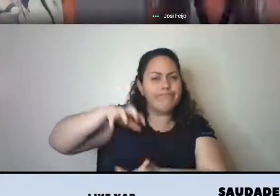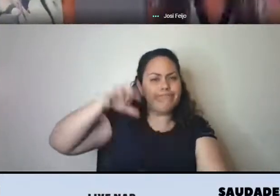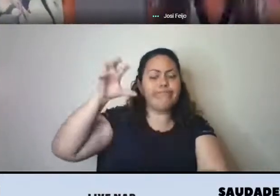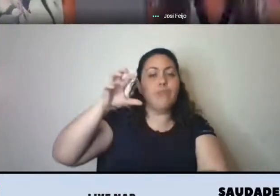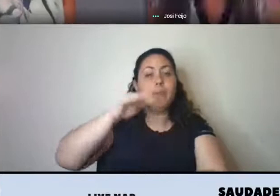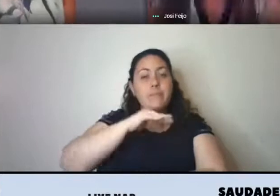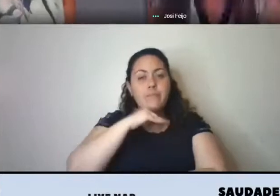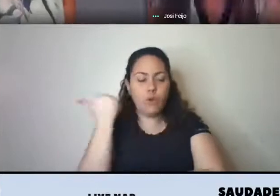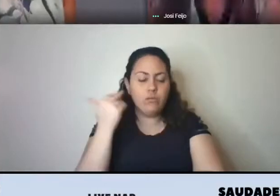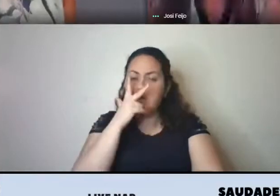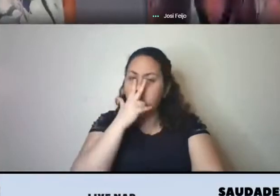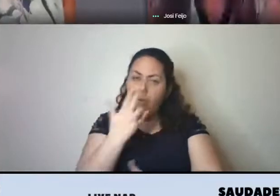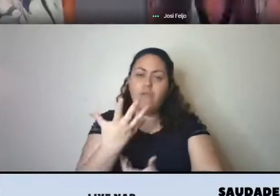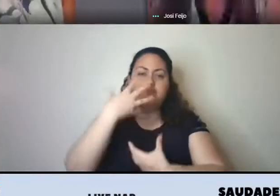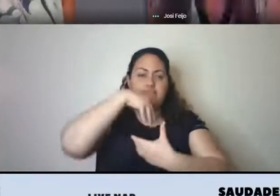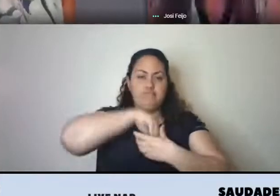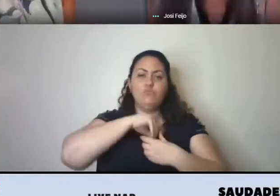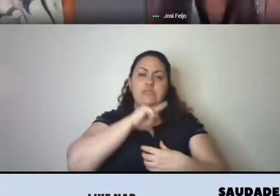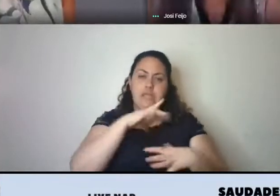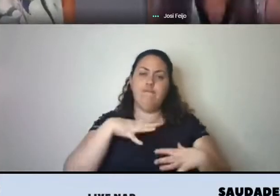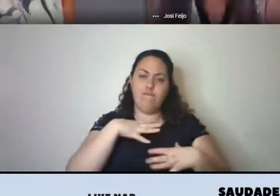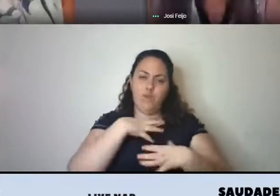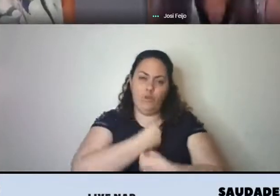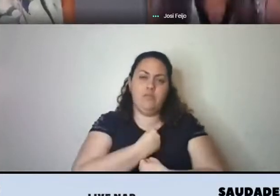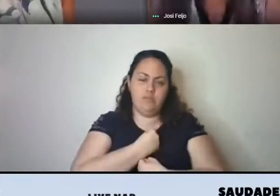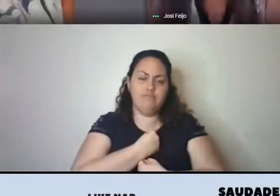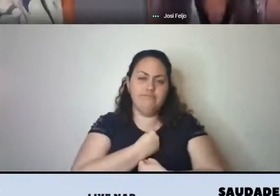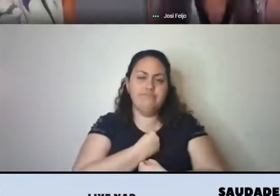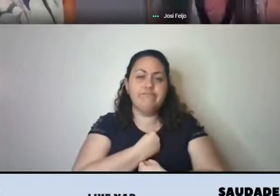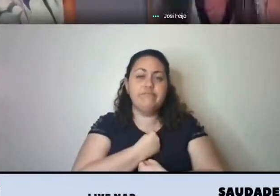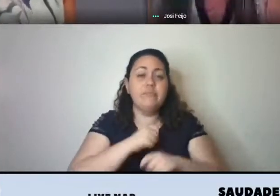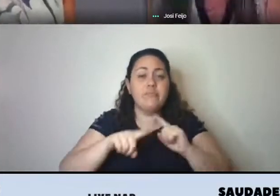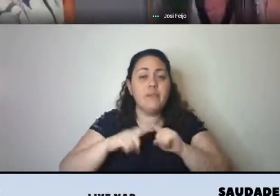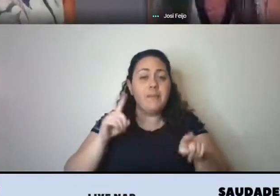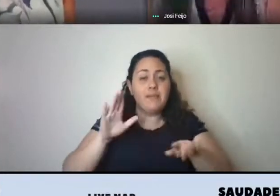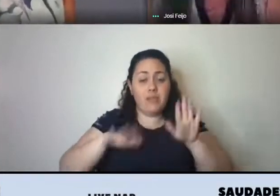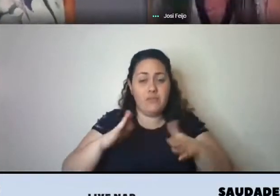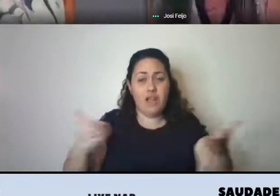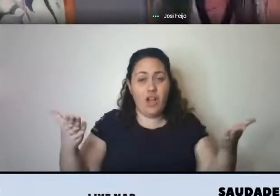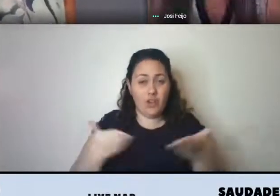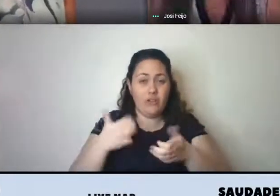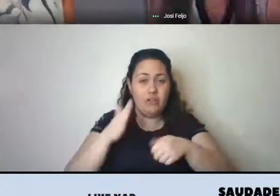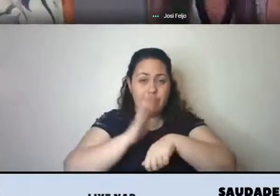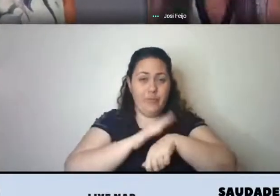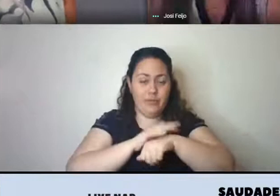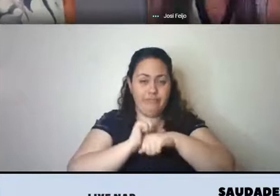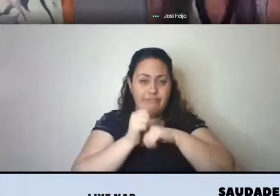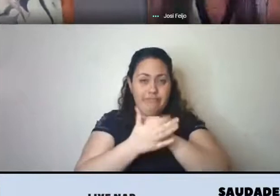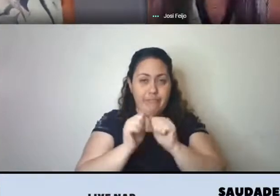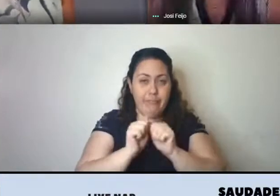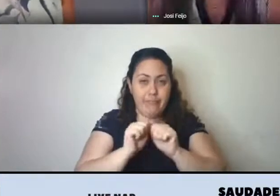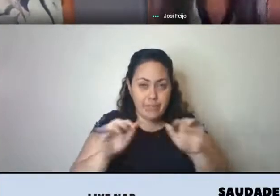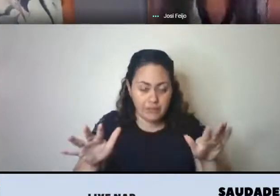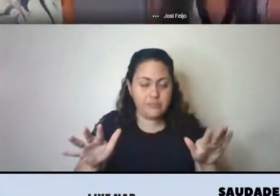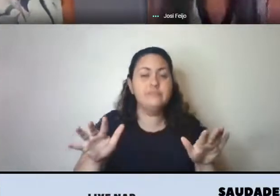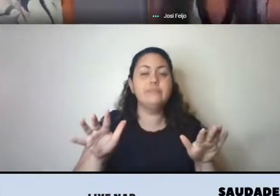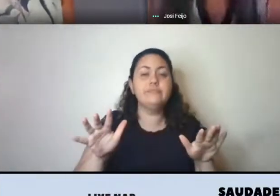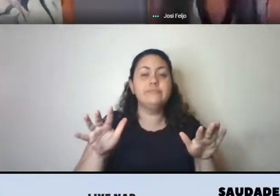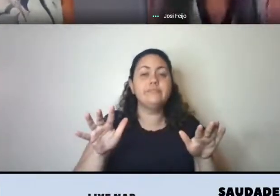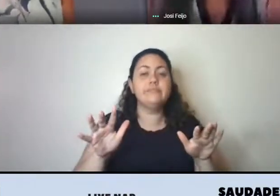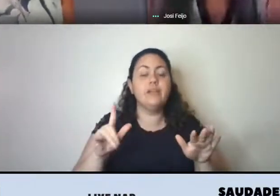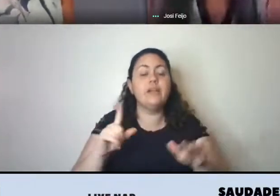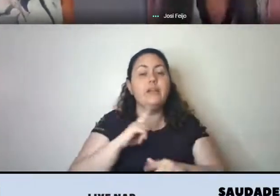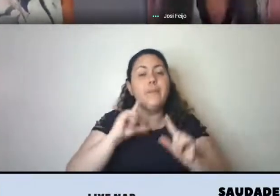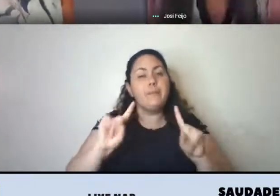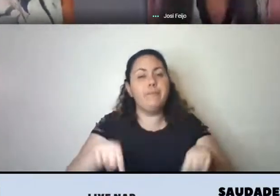talvez nesse momento esse sentimento, enfim, essa emoção acaba ganhando outras dimensões